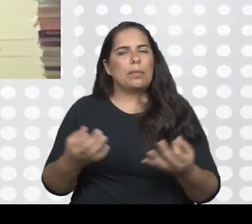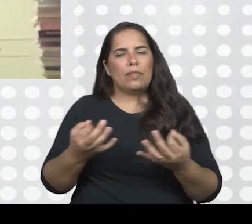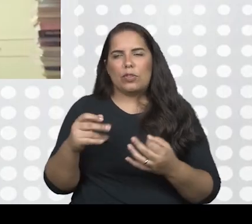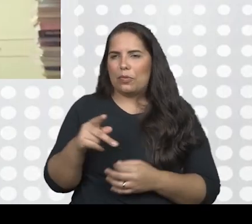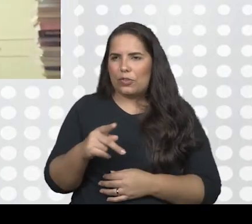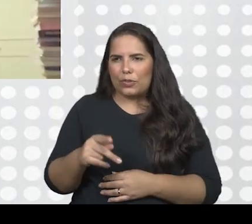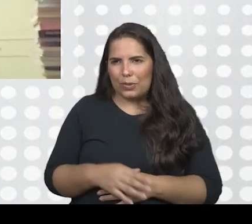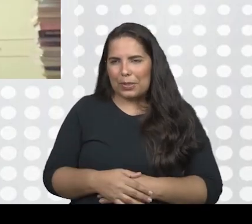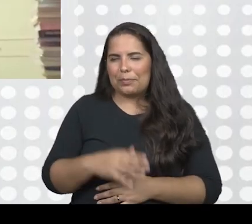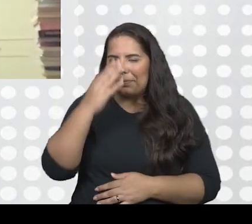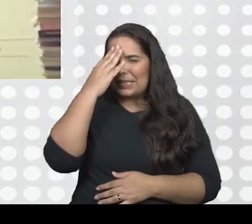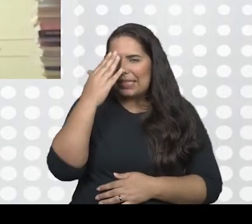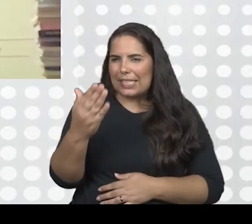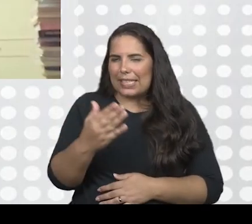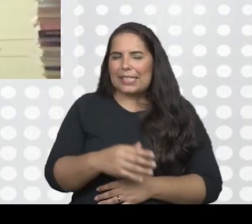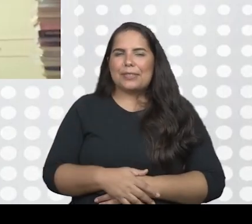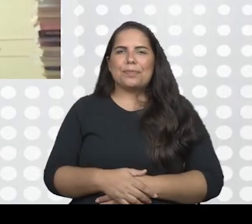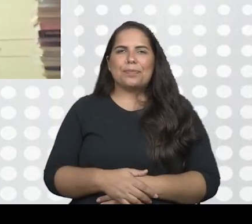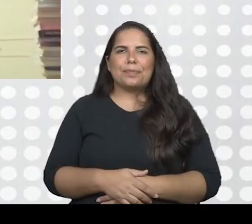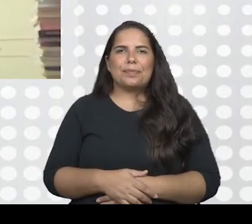Perfeito, professora Márcia, muito obrigada.